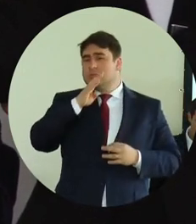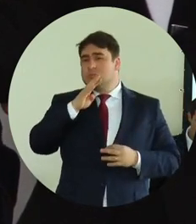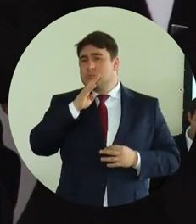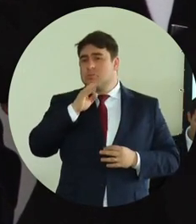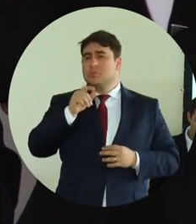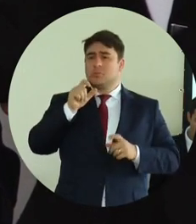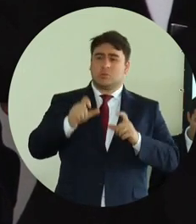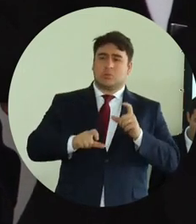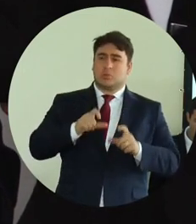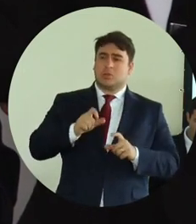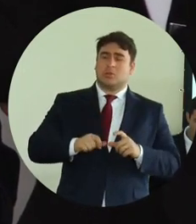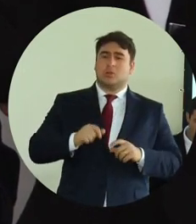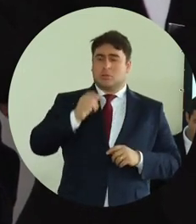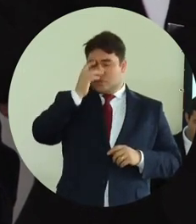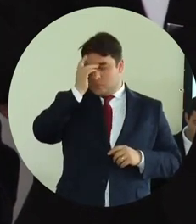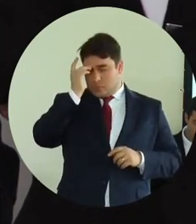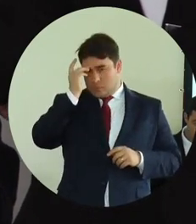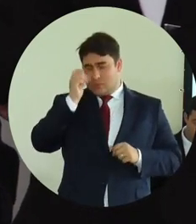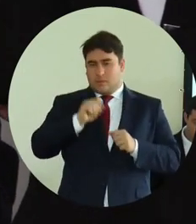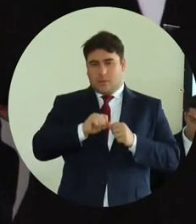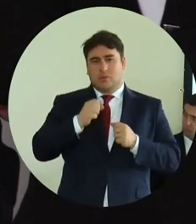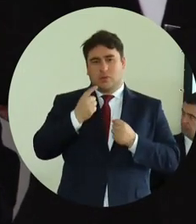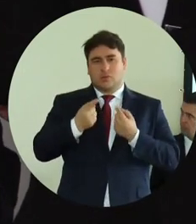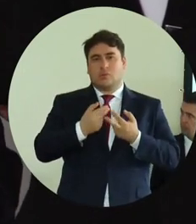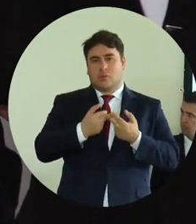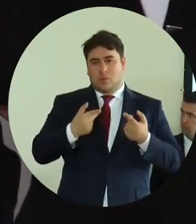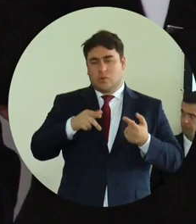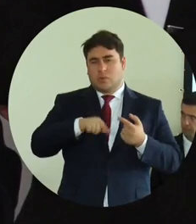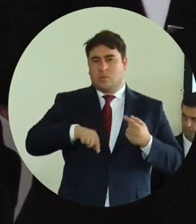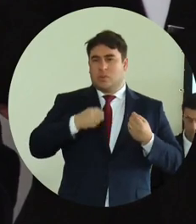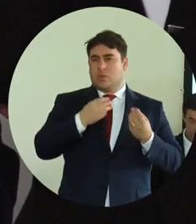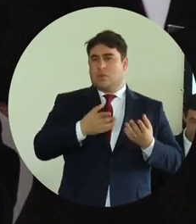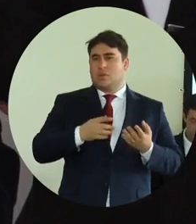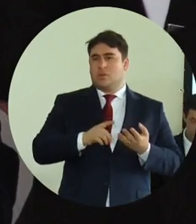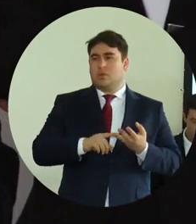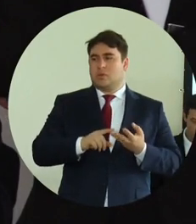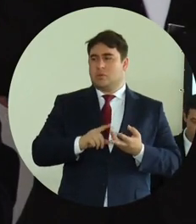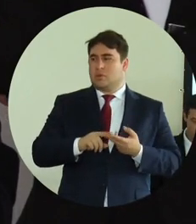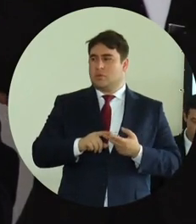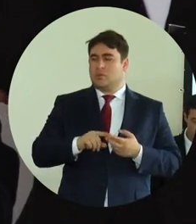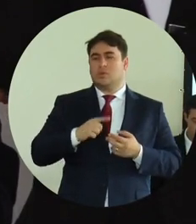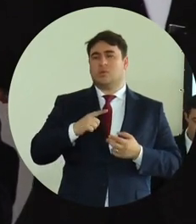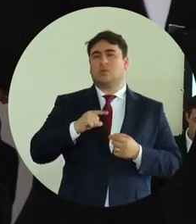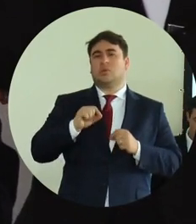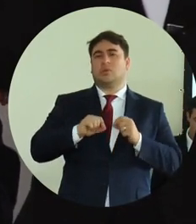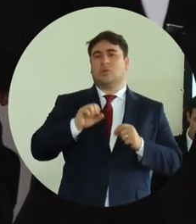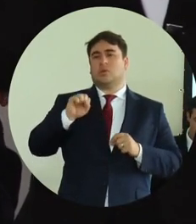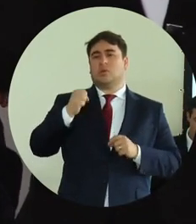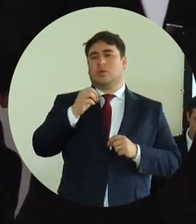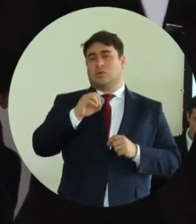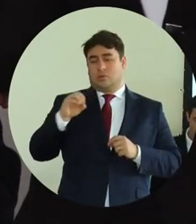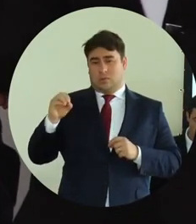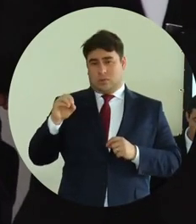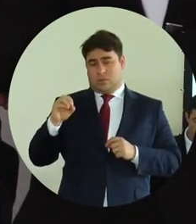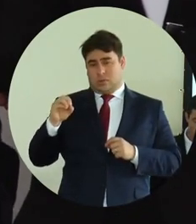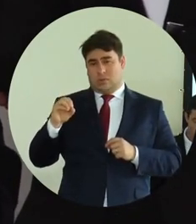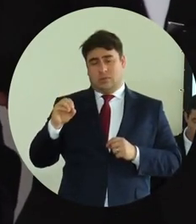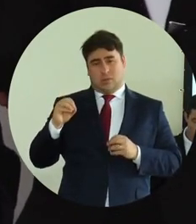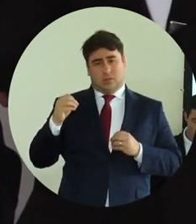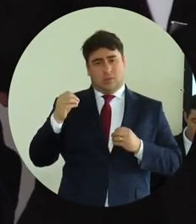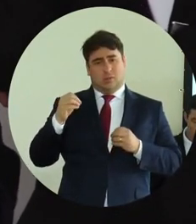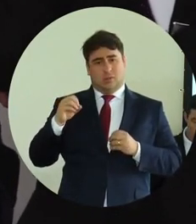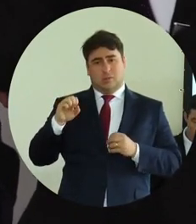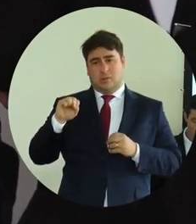reconhecendo como alguém que está fazendo alguma coisa para eles. É muito melhor dar 1.000 do que dar 800 certas, né? E aqui a gente